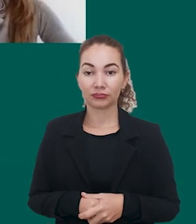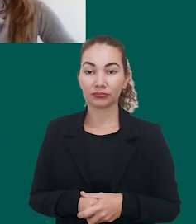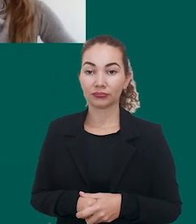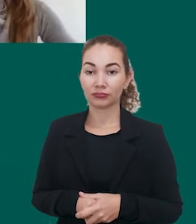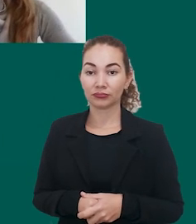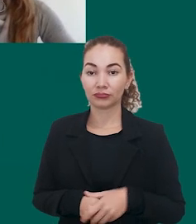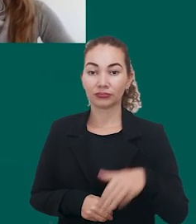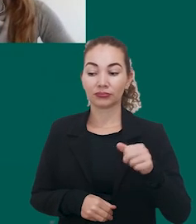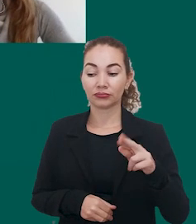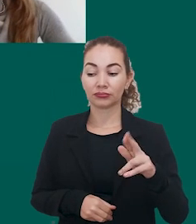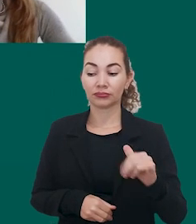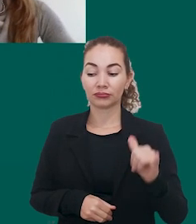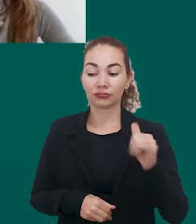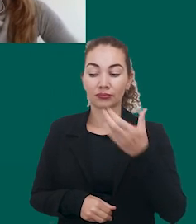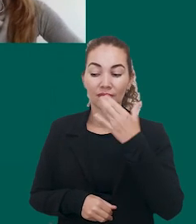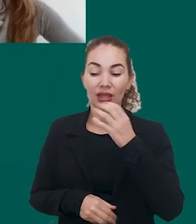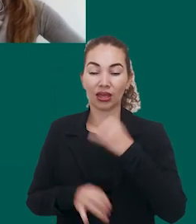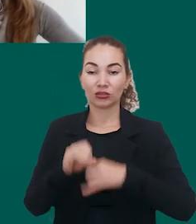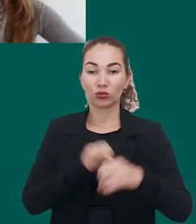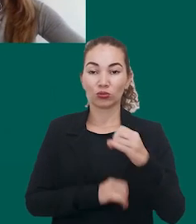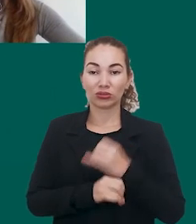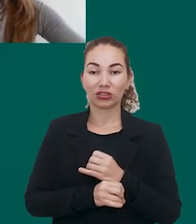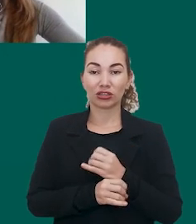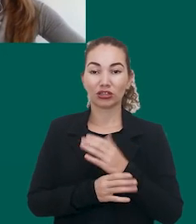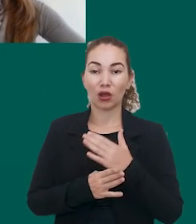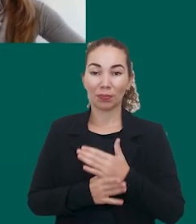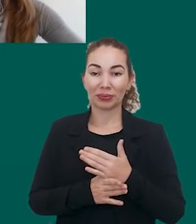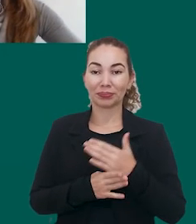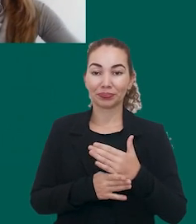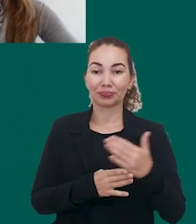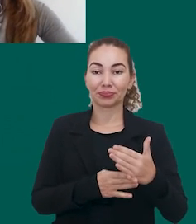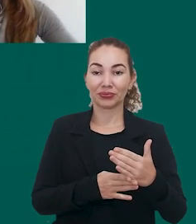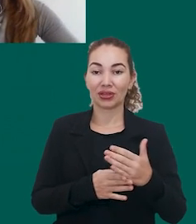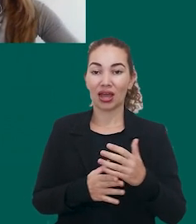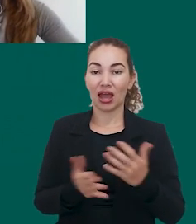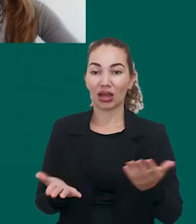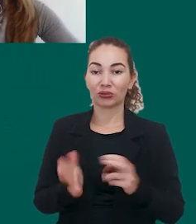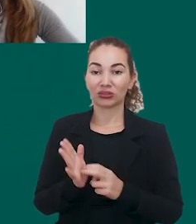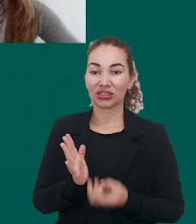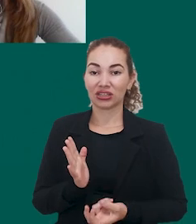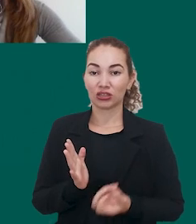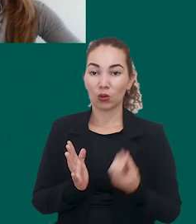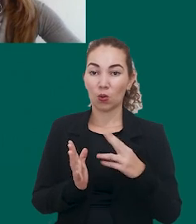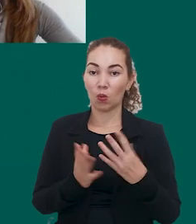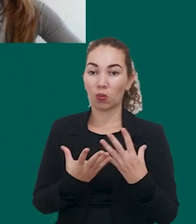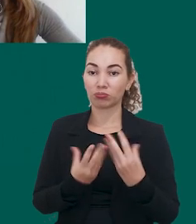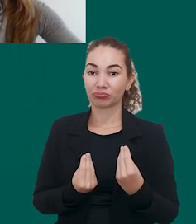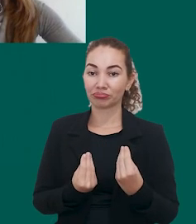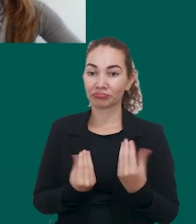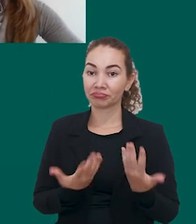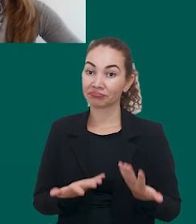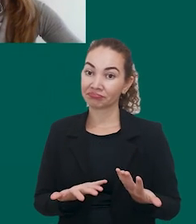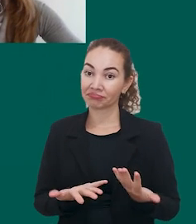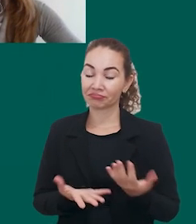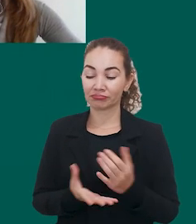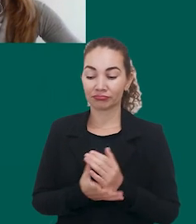Mary, eu acho que tu tá com a internet meio cortada. Agora acho que ela caiu. Ou ela desligou. Tá.